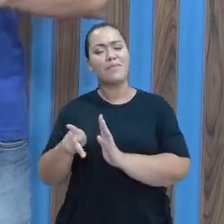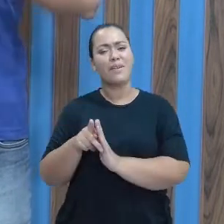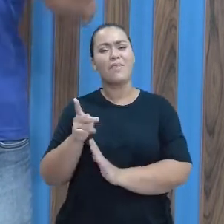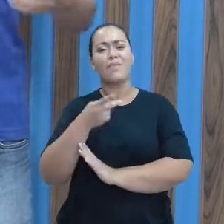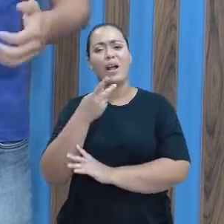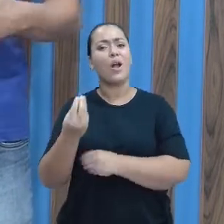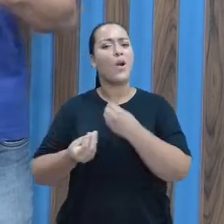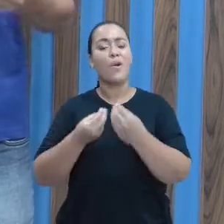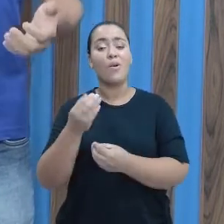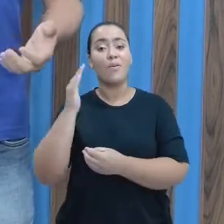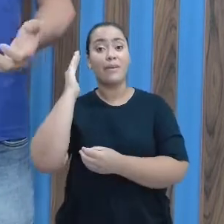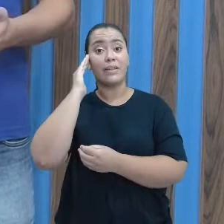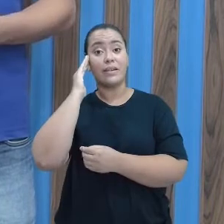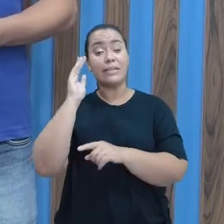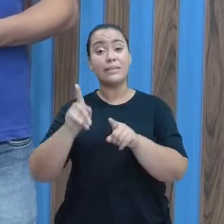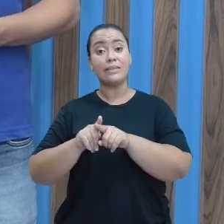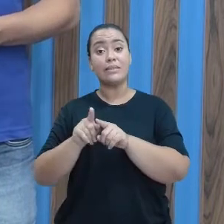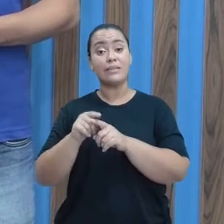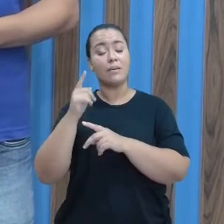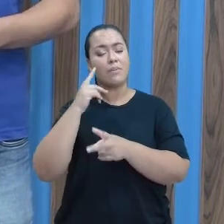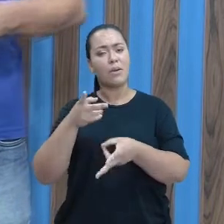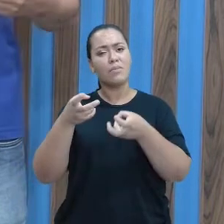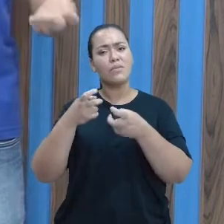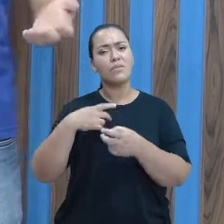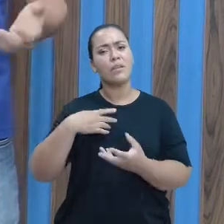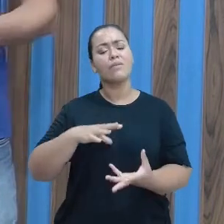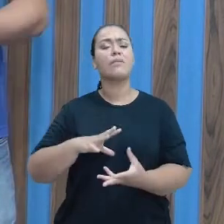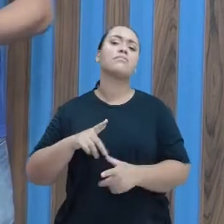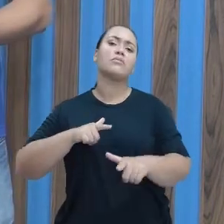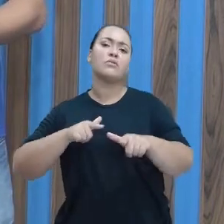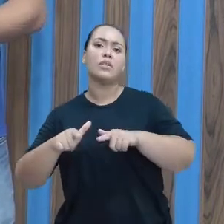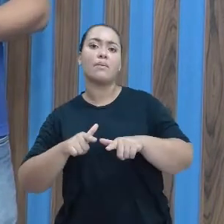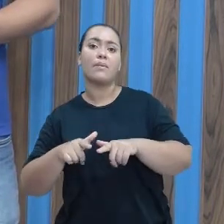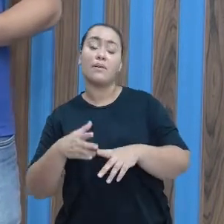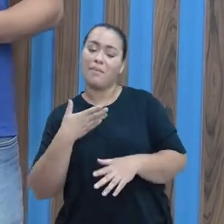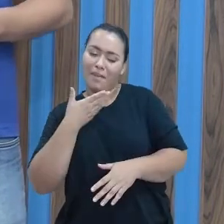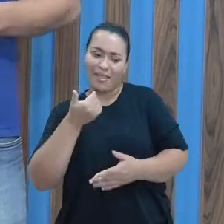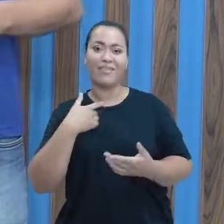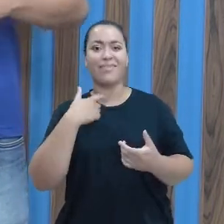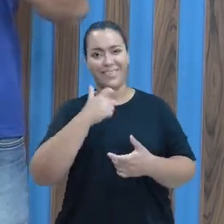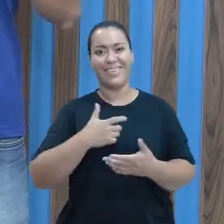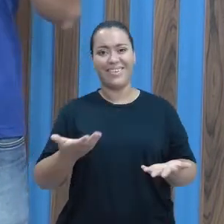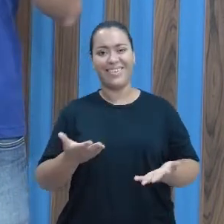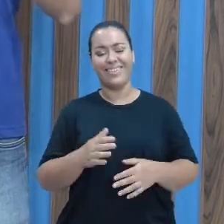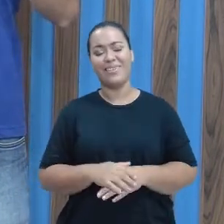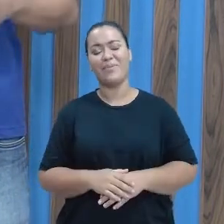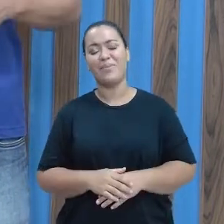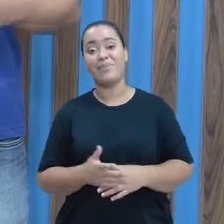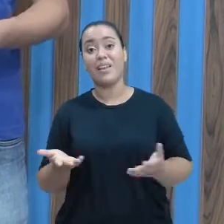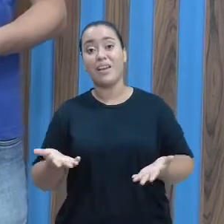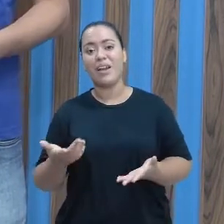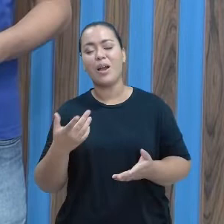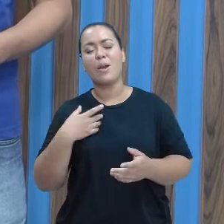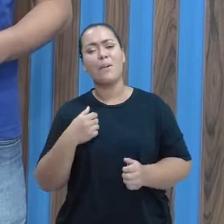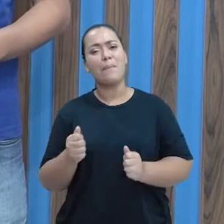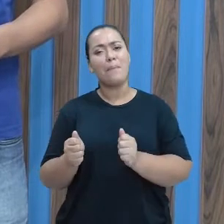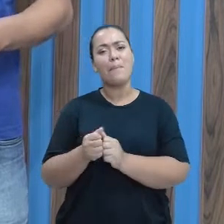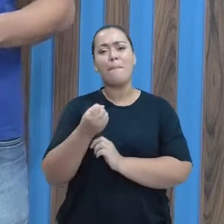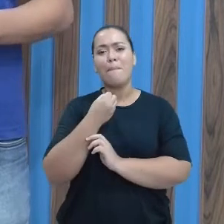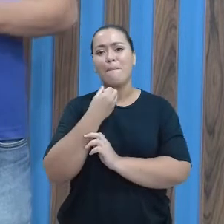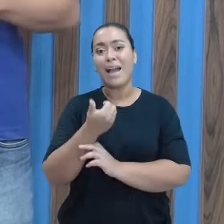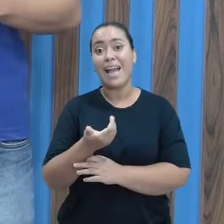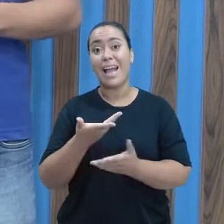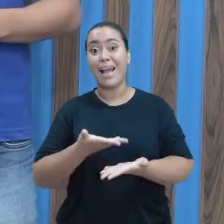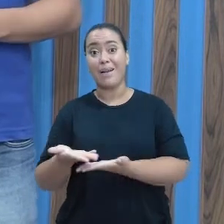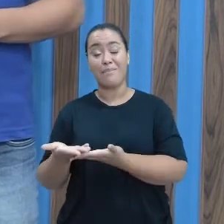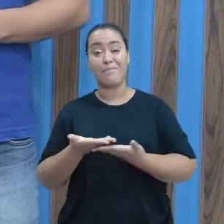como compreende, como observa o mundo do trabalho, muito melhor do que eu, obviamente. E aí, para isso, eu estou muito bem acompanhado, então eu queria